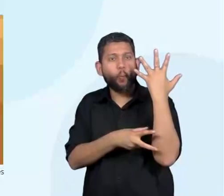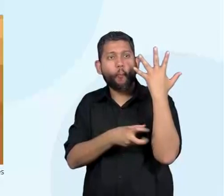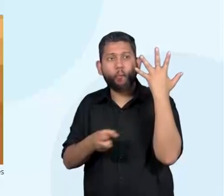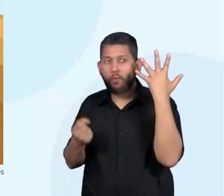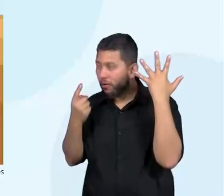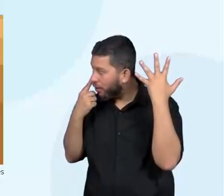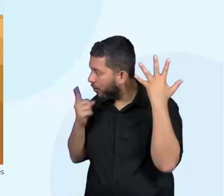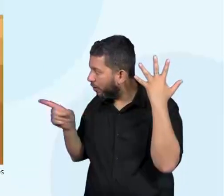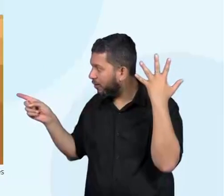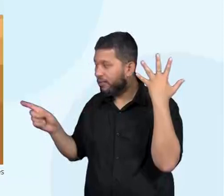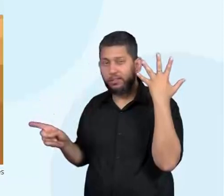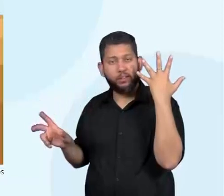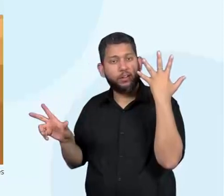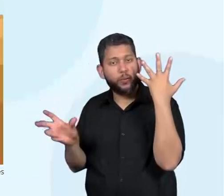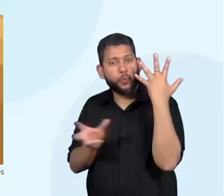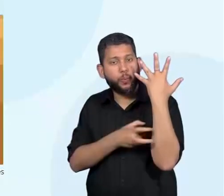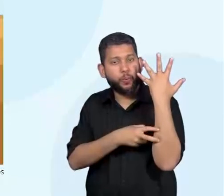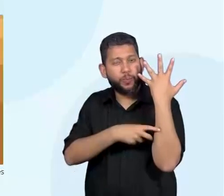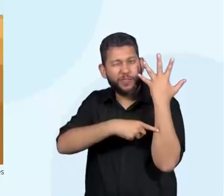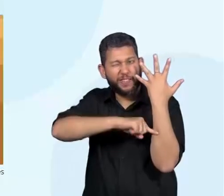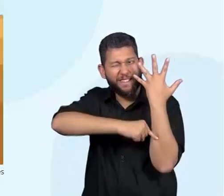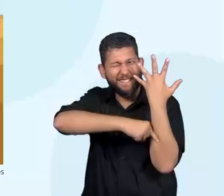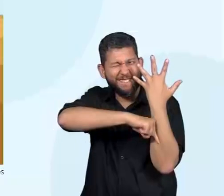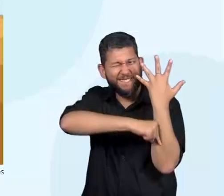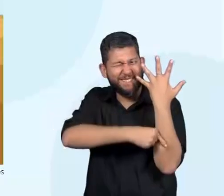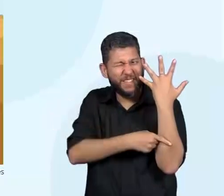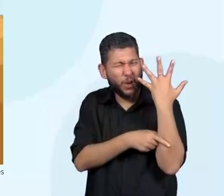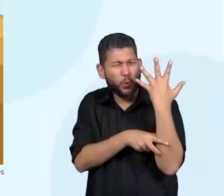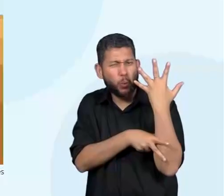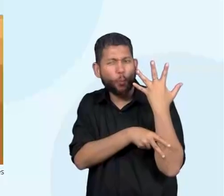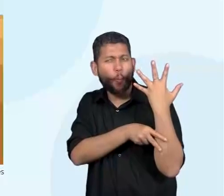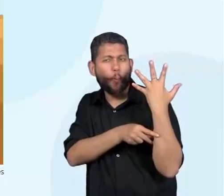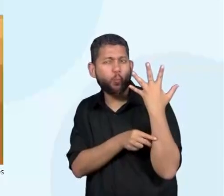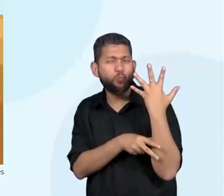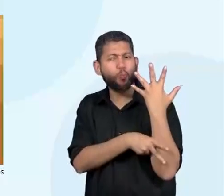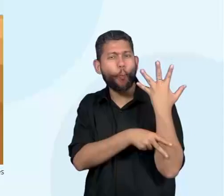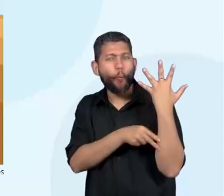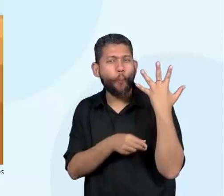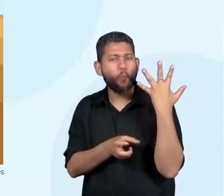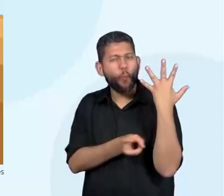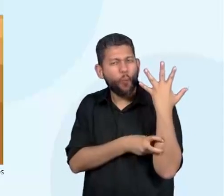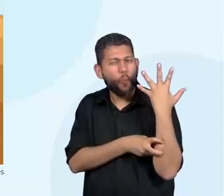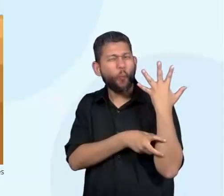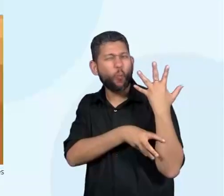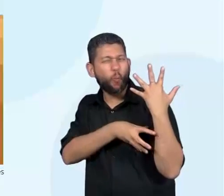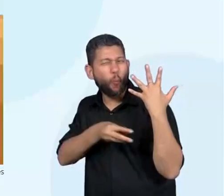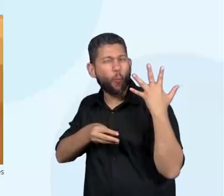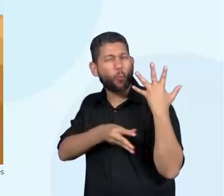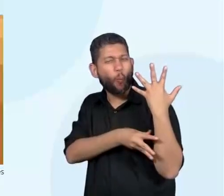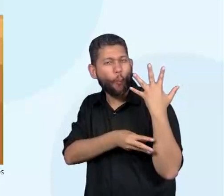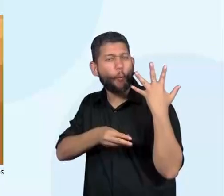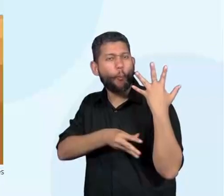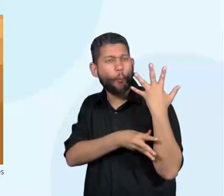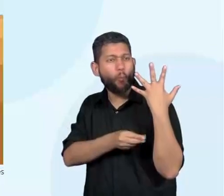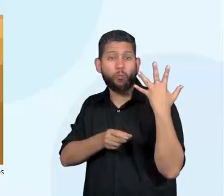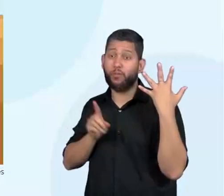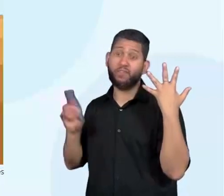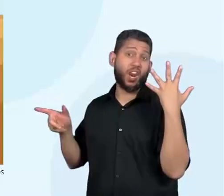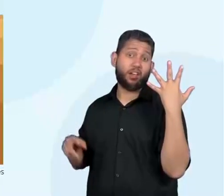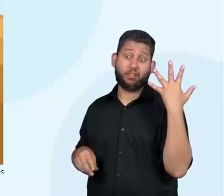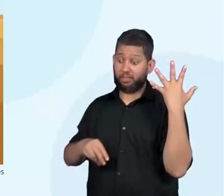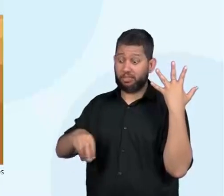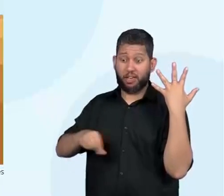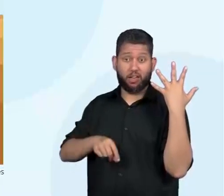sugando ali os nutrientes. Então, né, é uma raiz que tem uma outra função, não